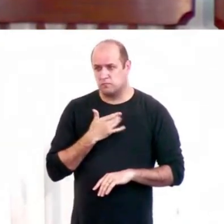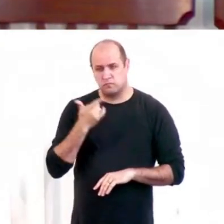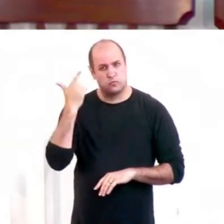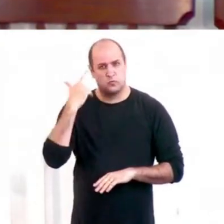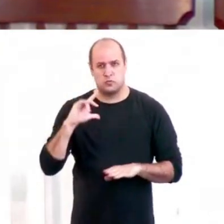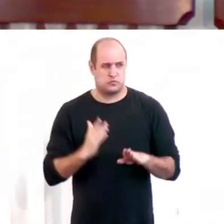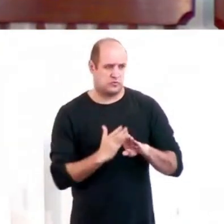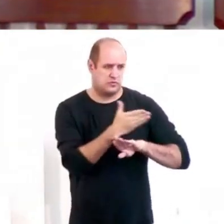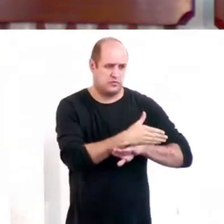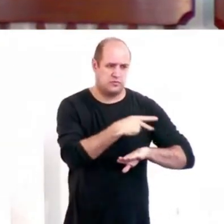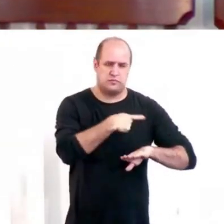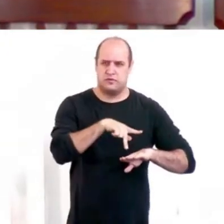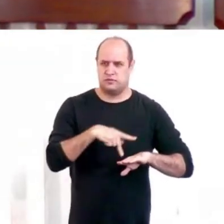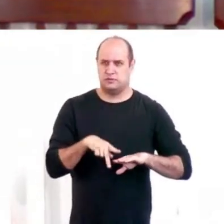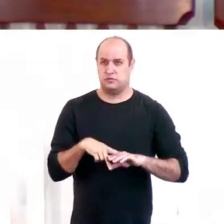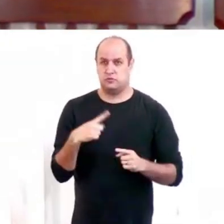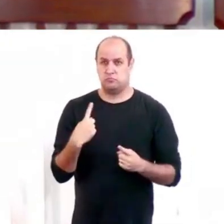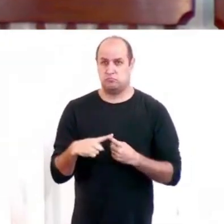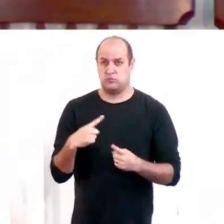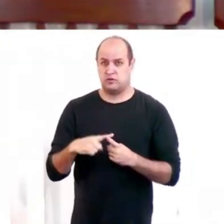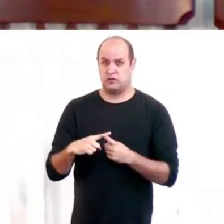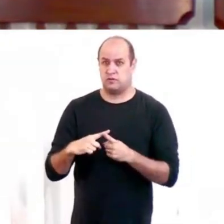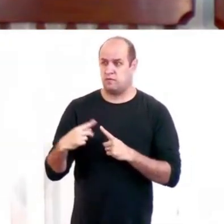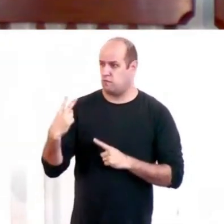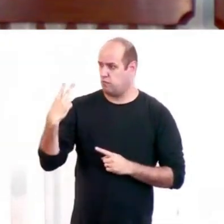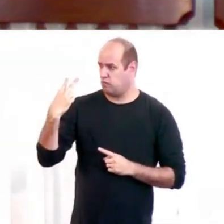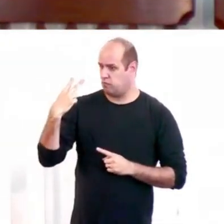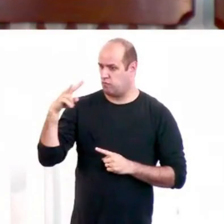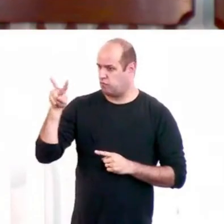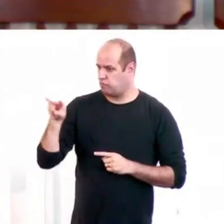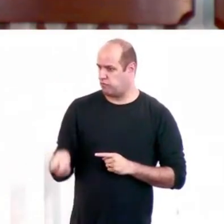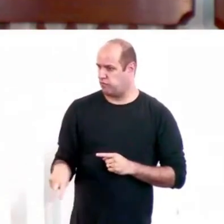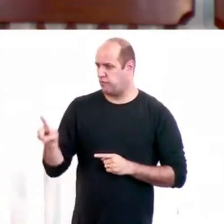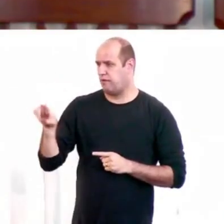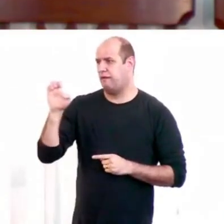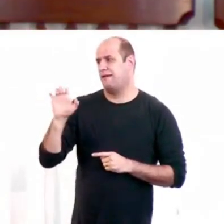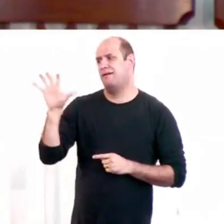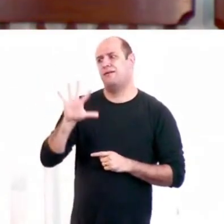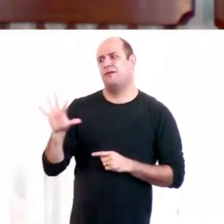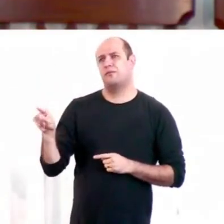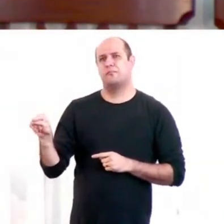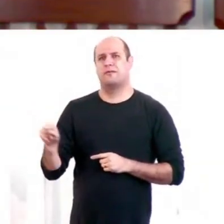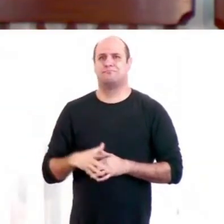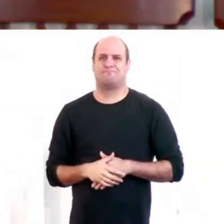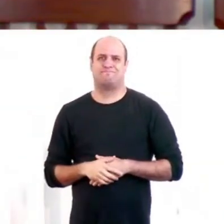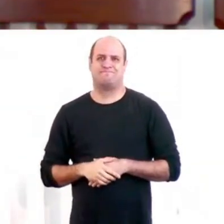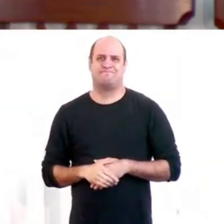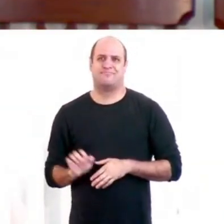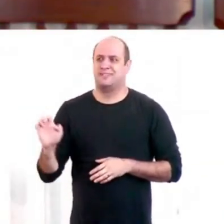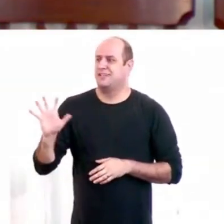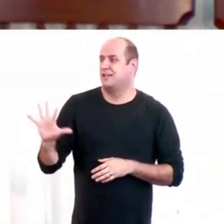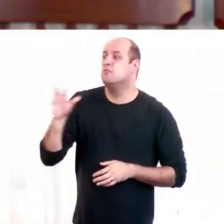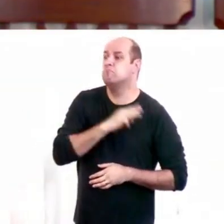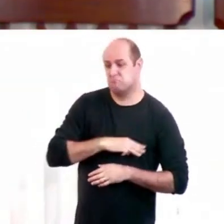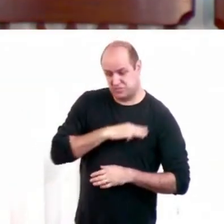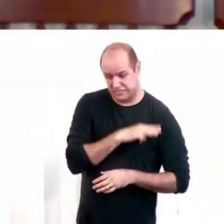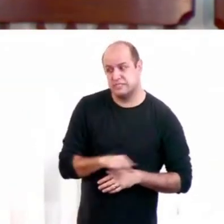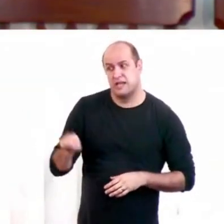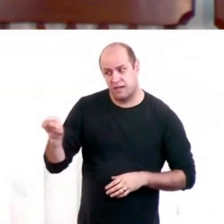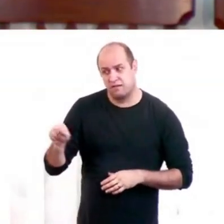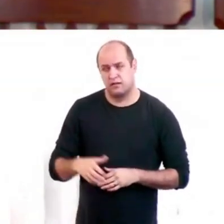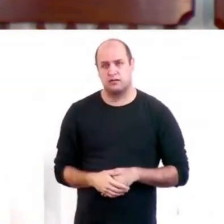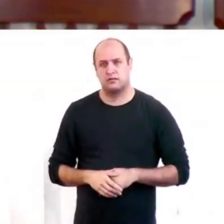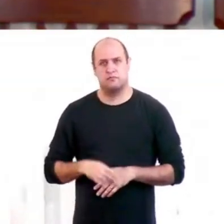países. Eles olham para nós, vão ver, ah lá o povo da Europa chegando, com certeza é missionário, a gente não